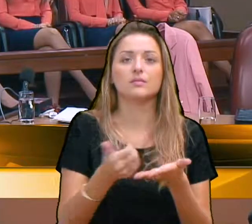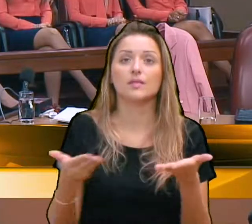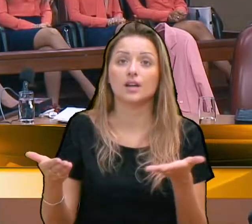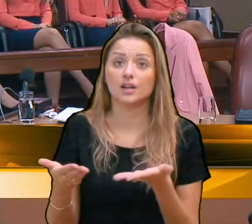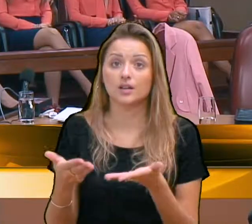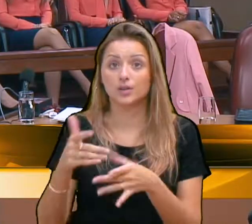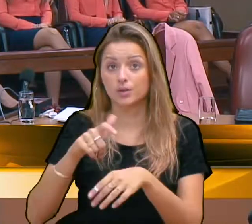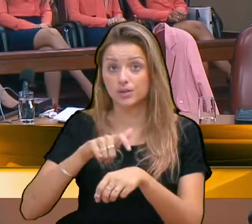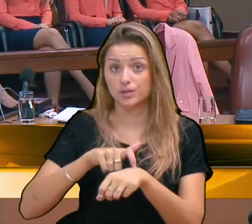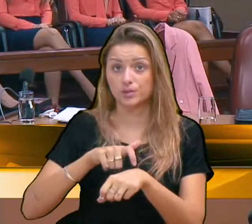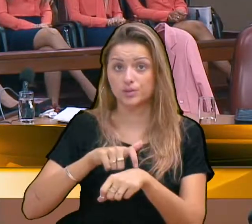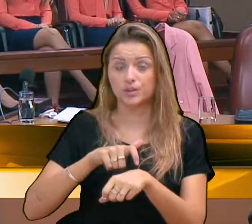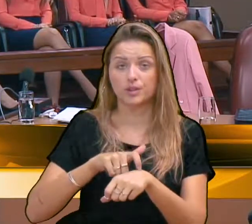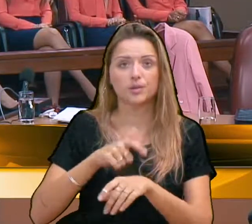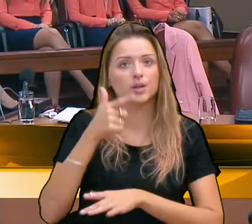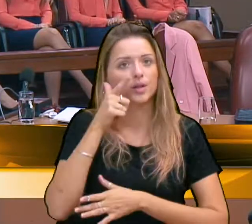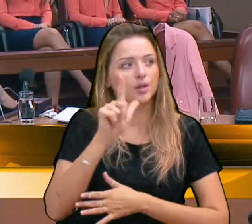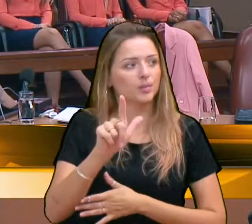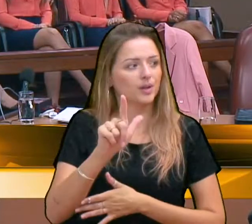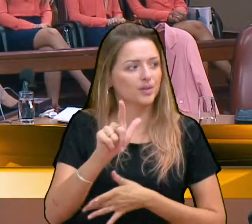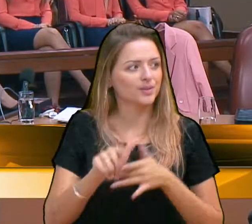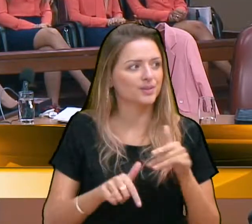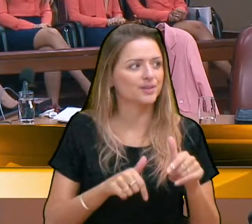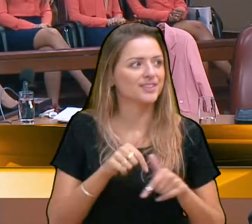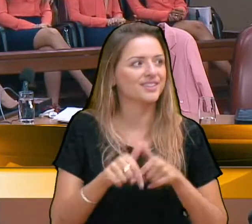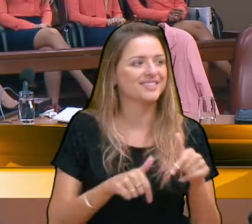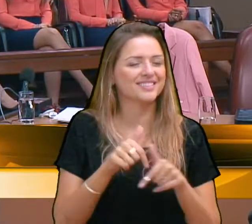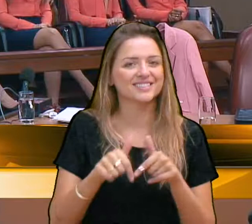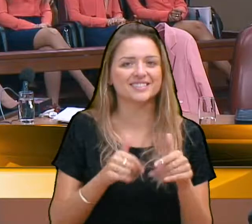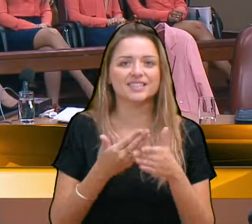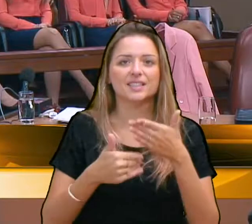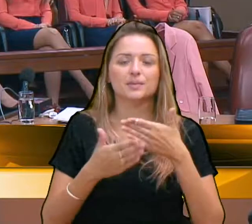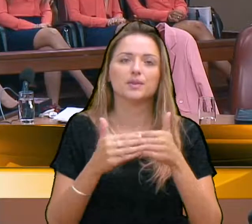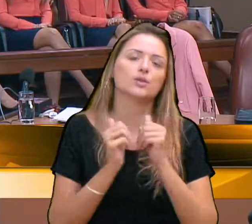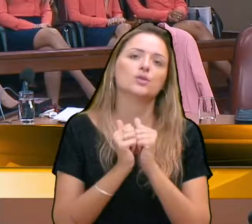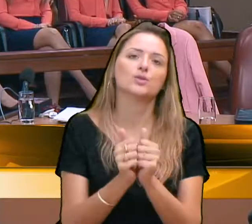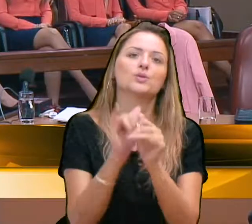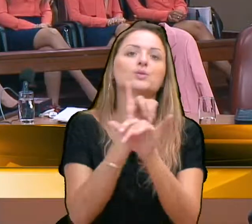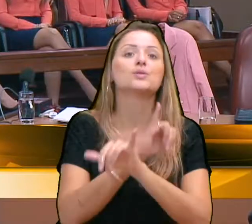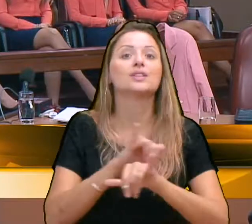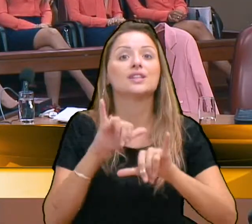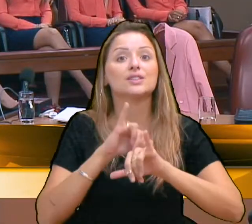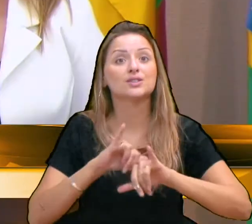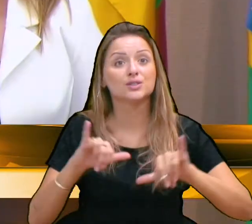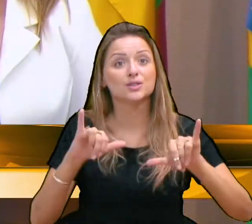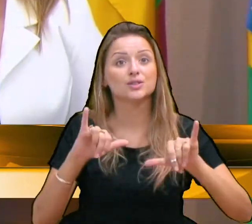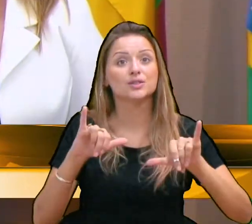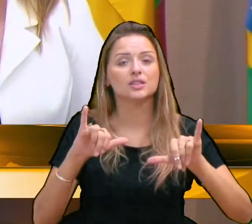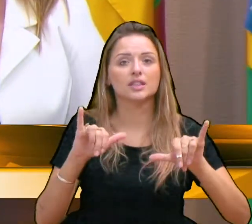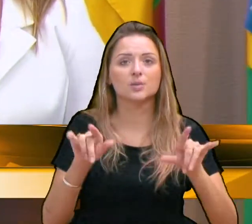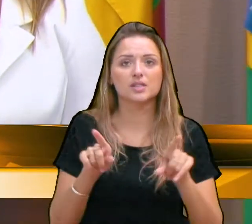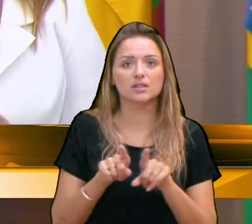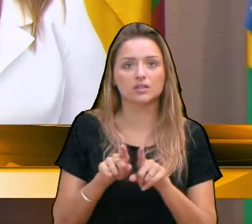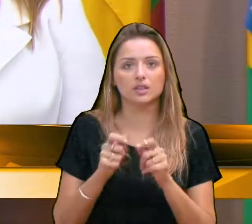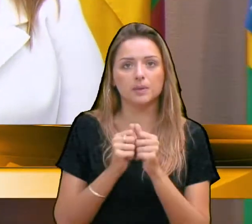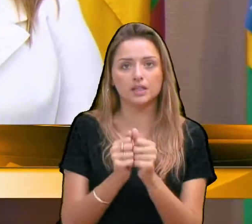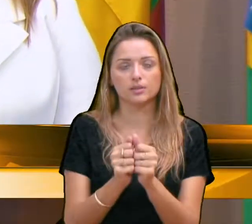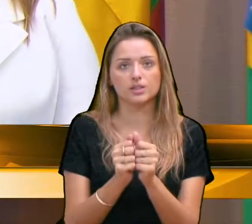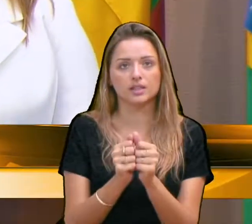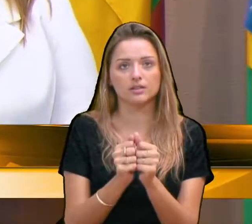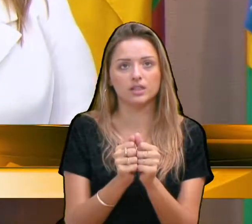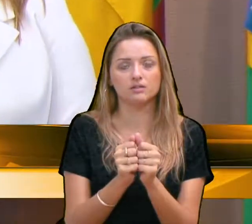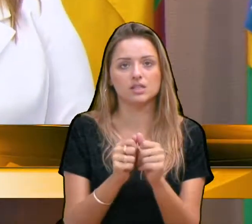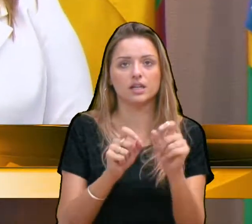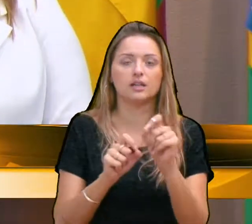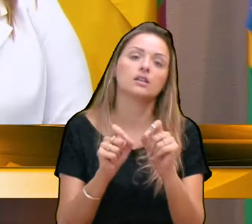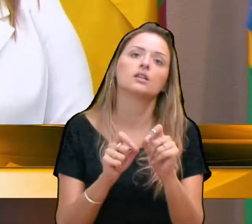para podermos trabalhar todos juntos na realização, na divulgação e da nossa próxima